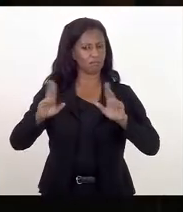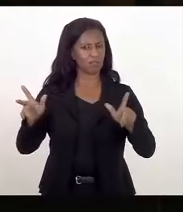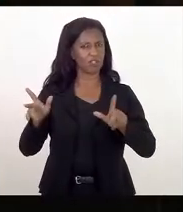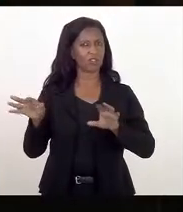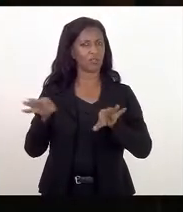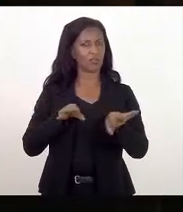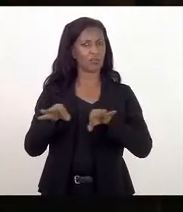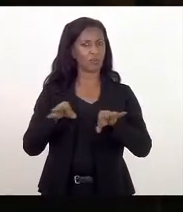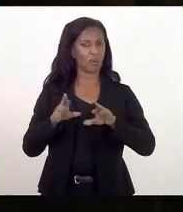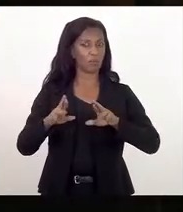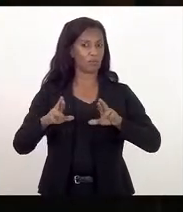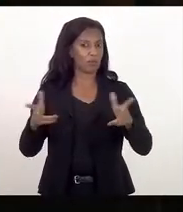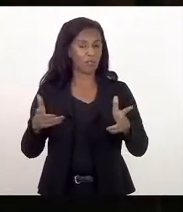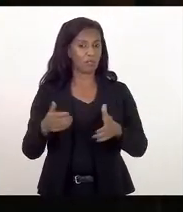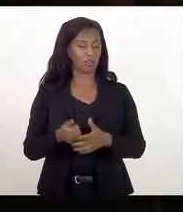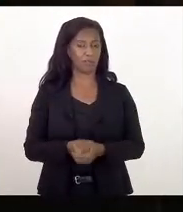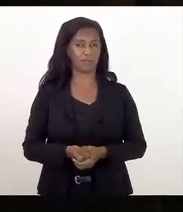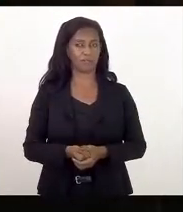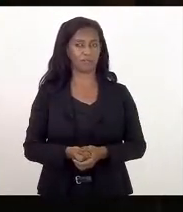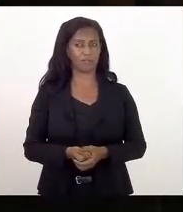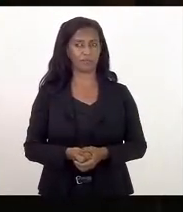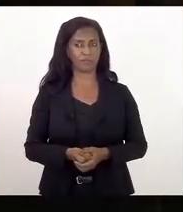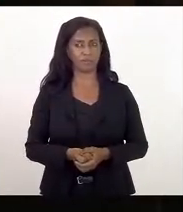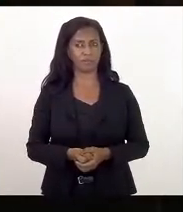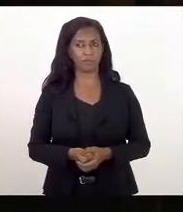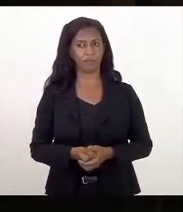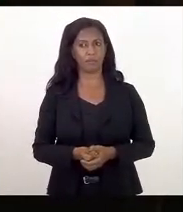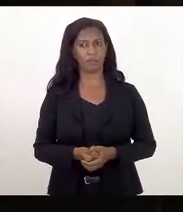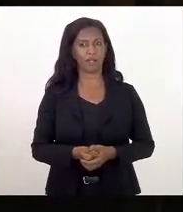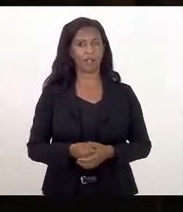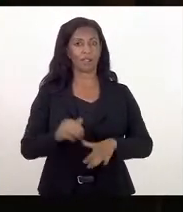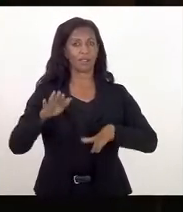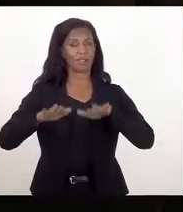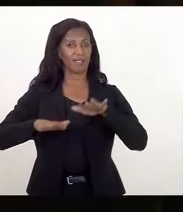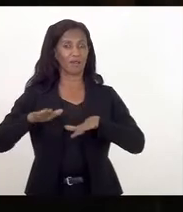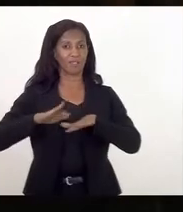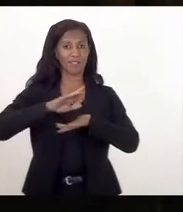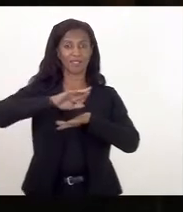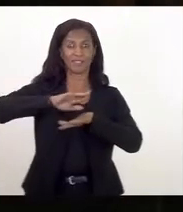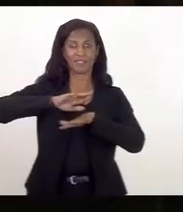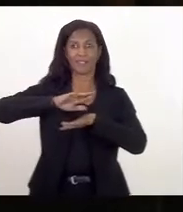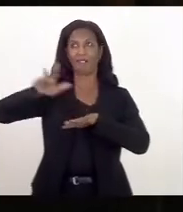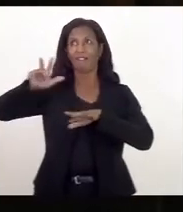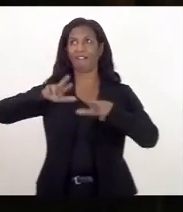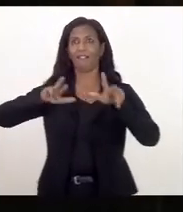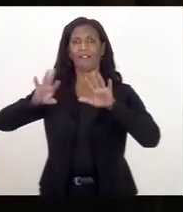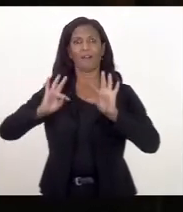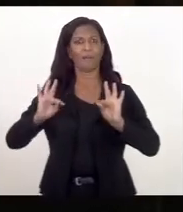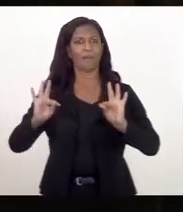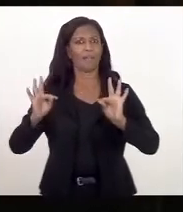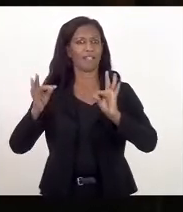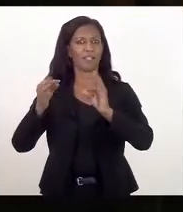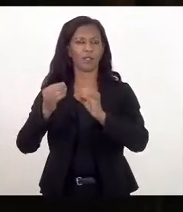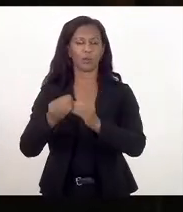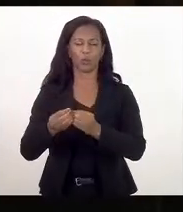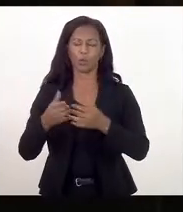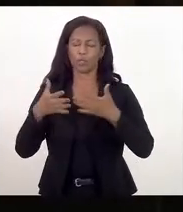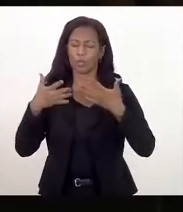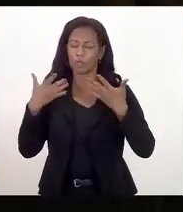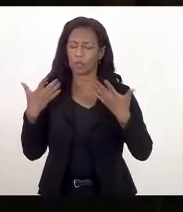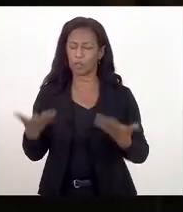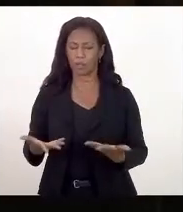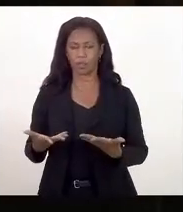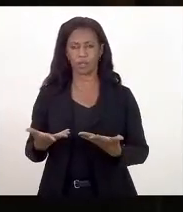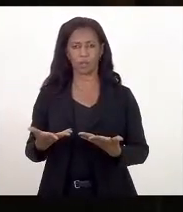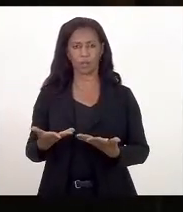meritórias. Talvez a maioria delas, mas nem todas de forma tão cordial.